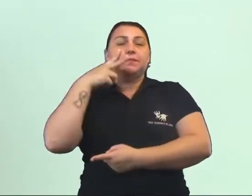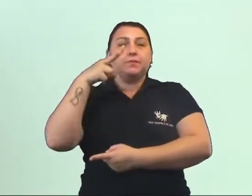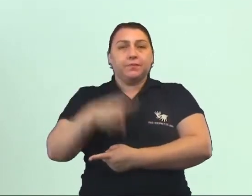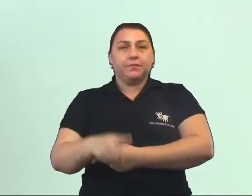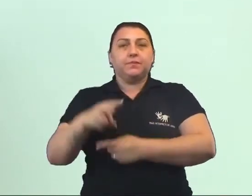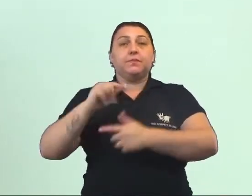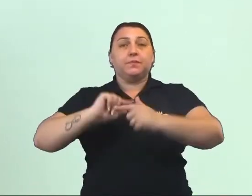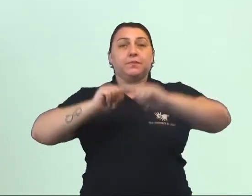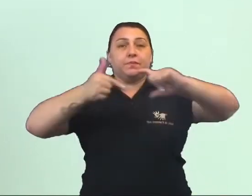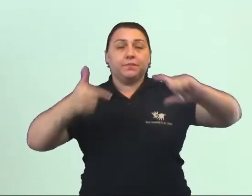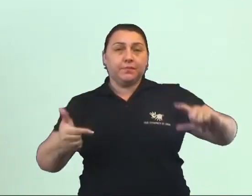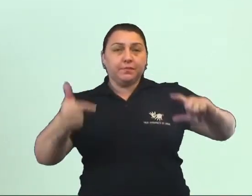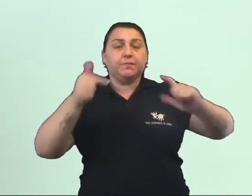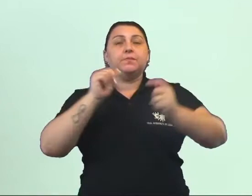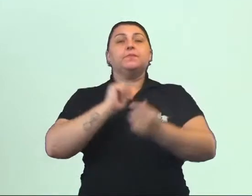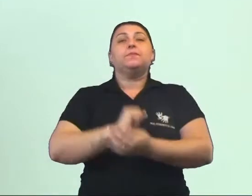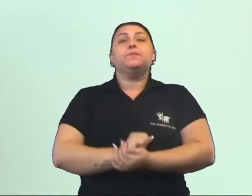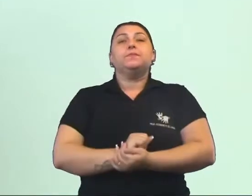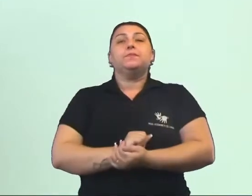que tradição